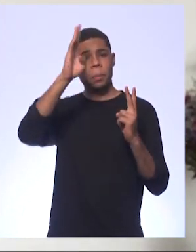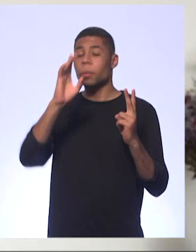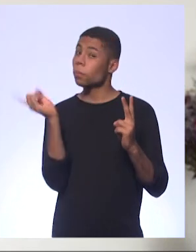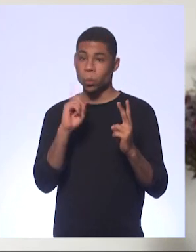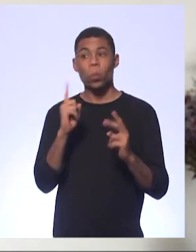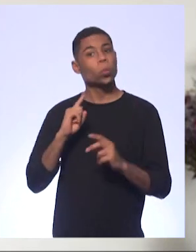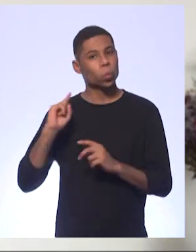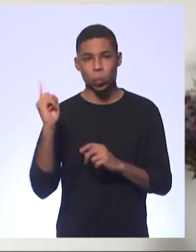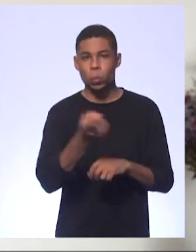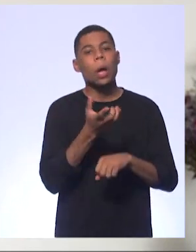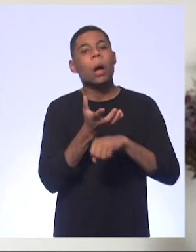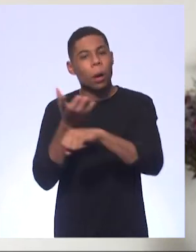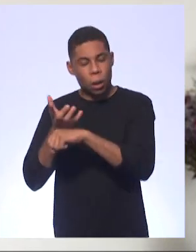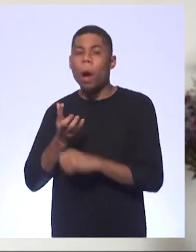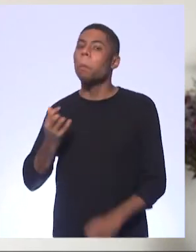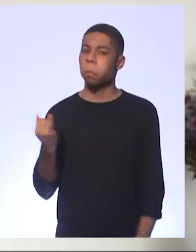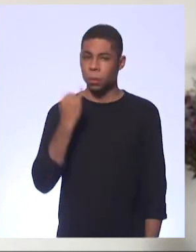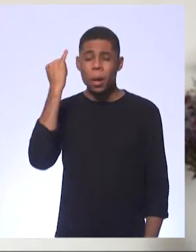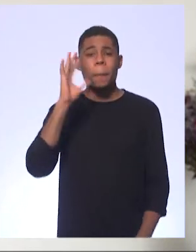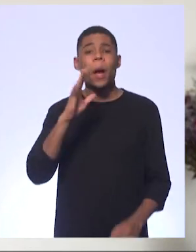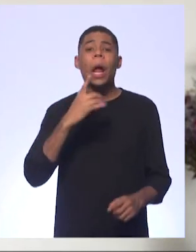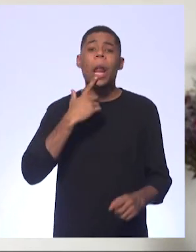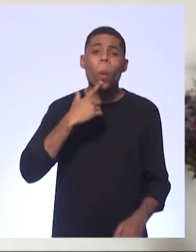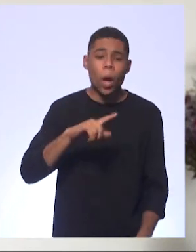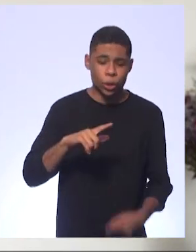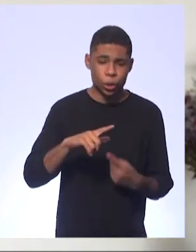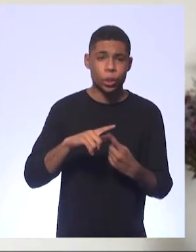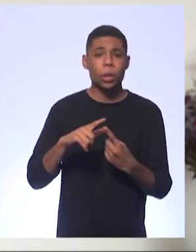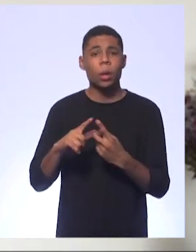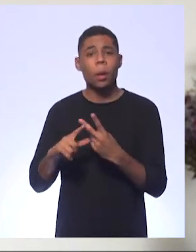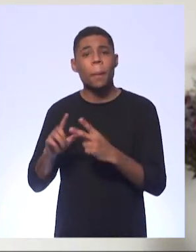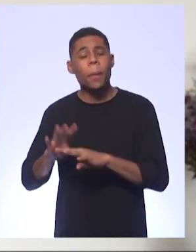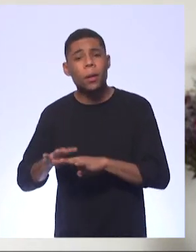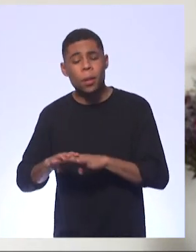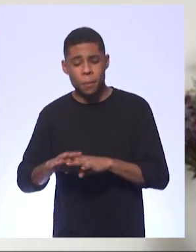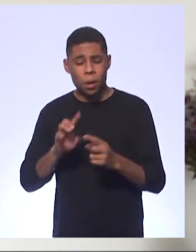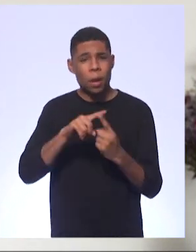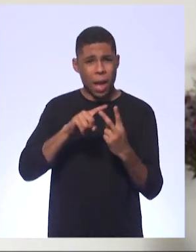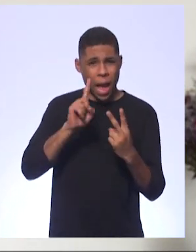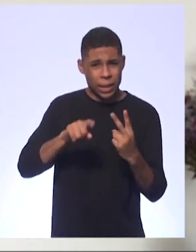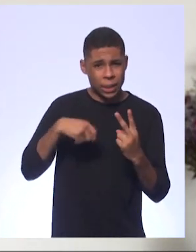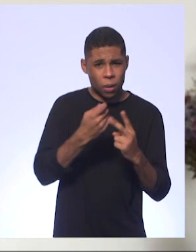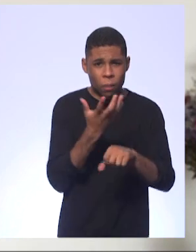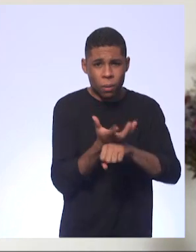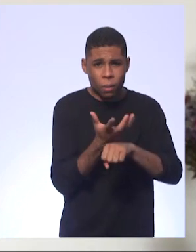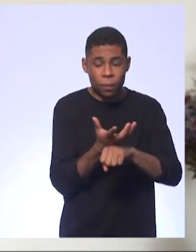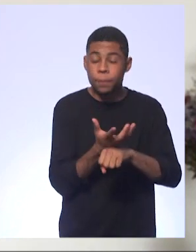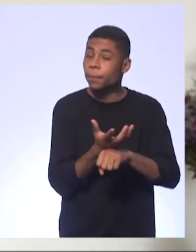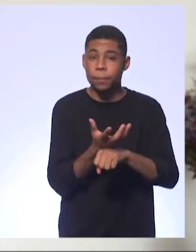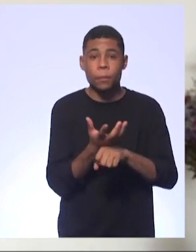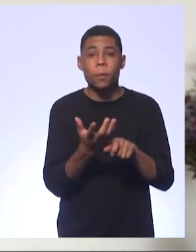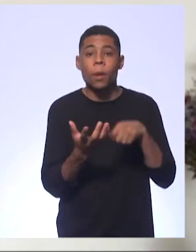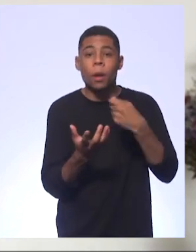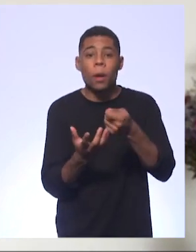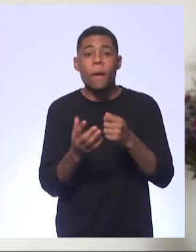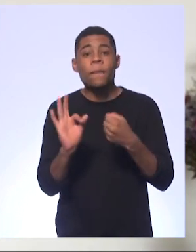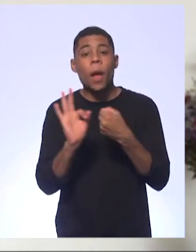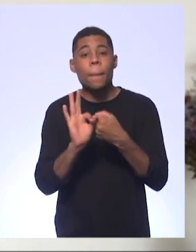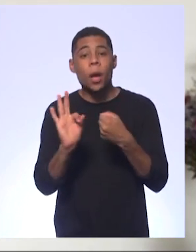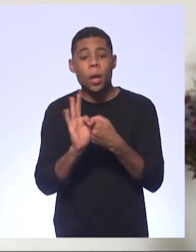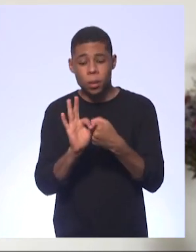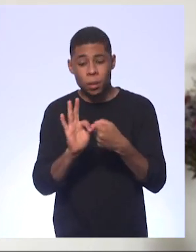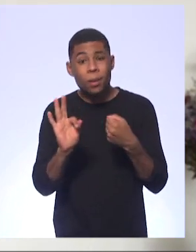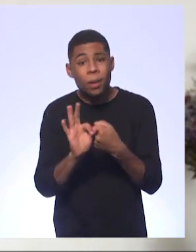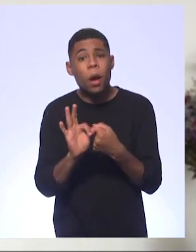Mas linguagem e matemática são mais do que disciplinas, são quase que ferramentas que